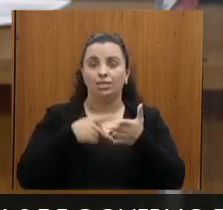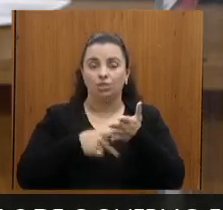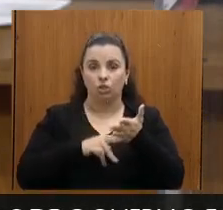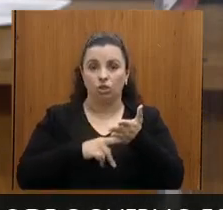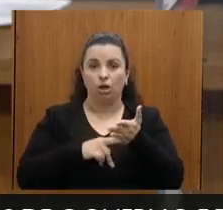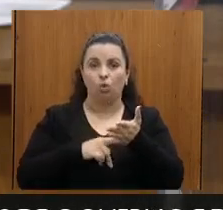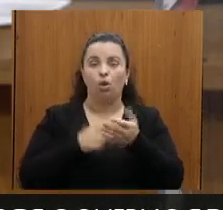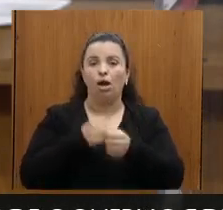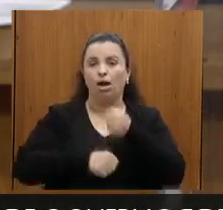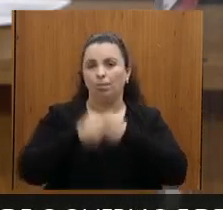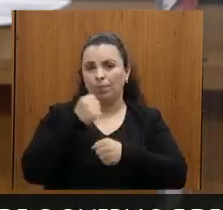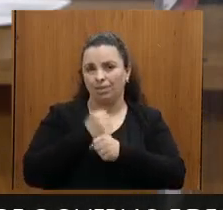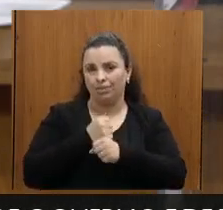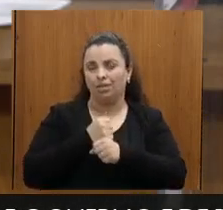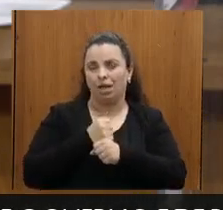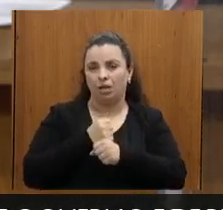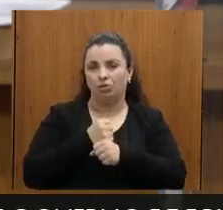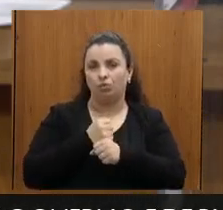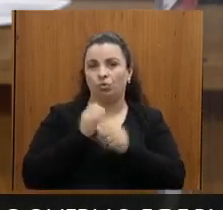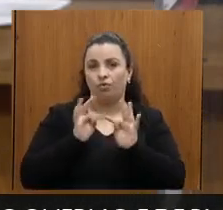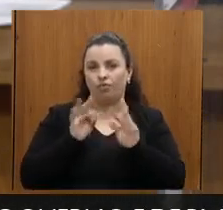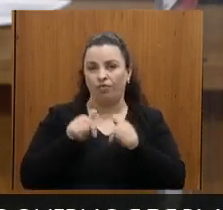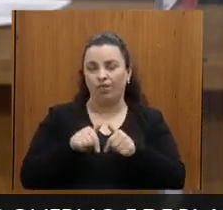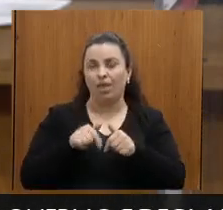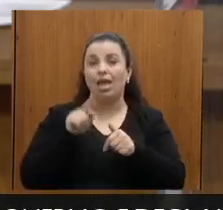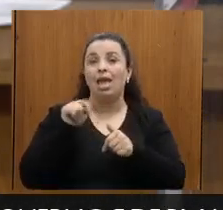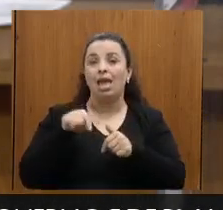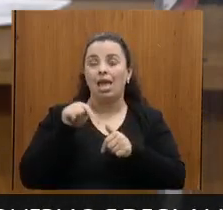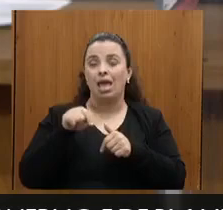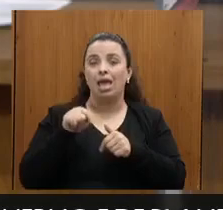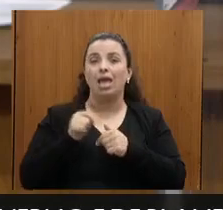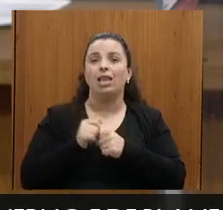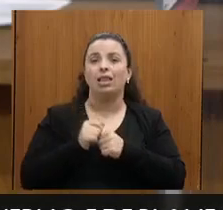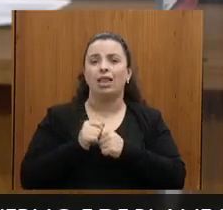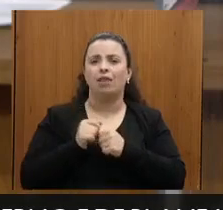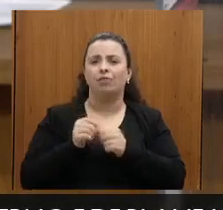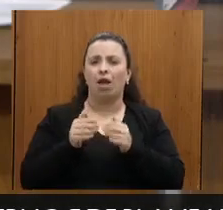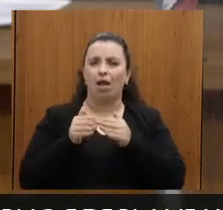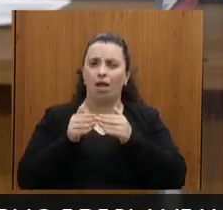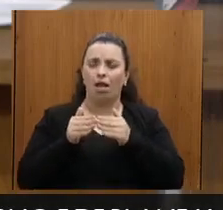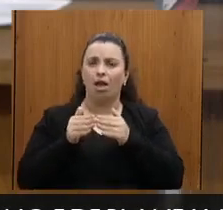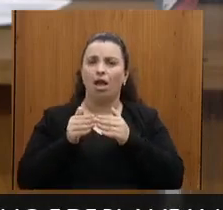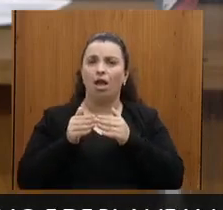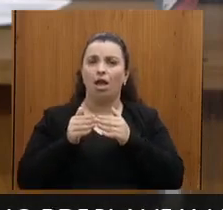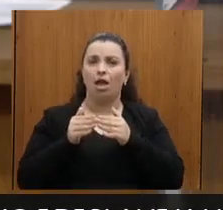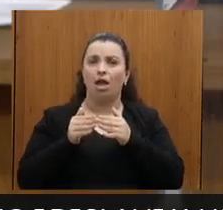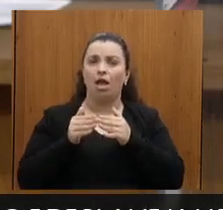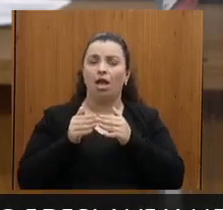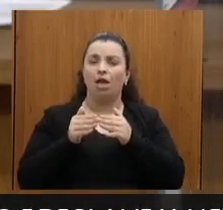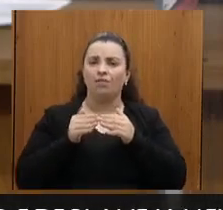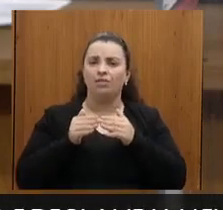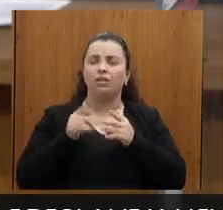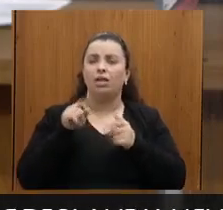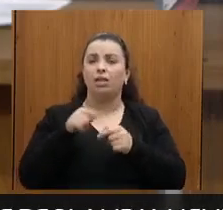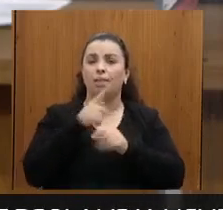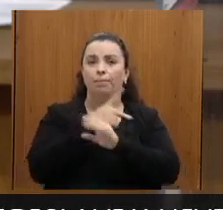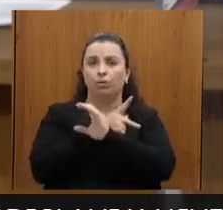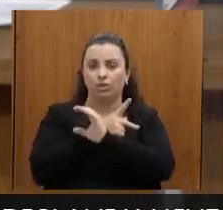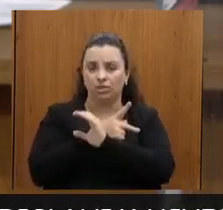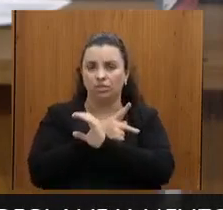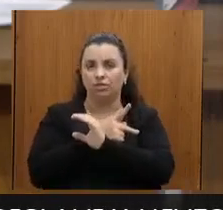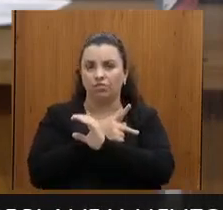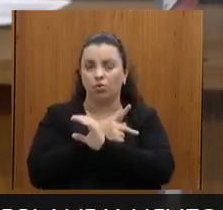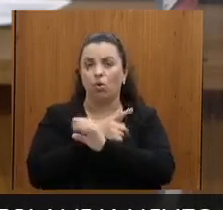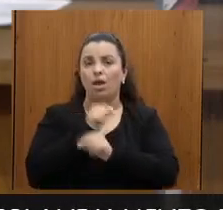ano passado, salvo engano, que se encontrava afastado, um dirigente sindical de origem de carreiras da Polícia Civil, se encontrava